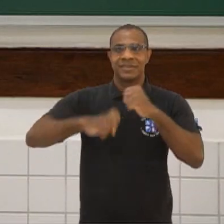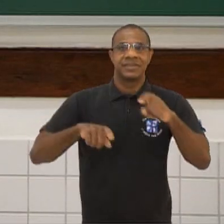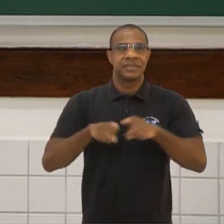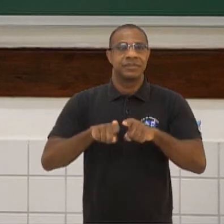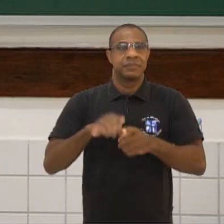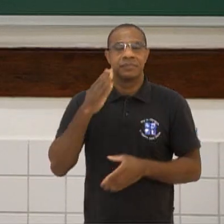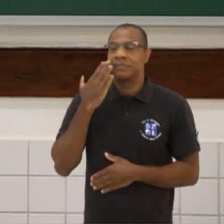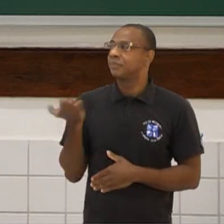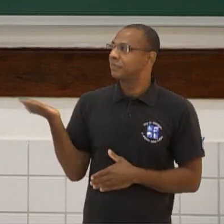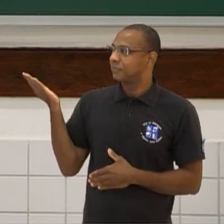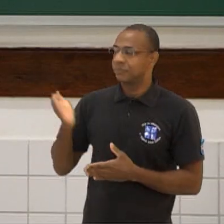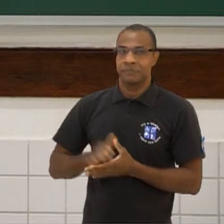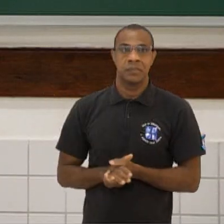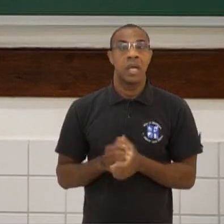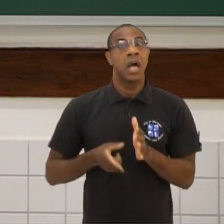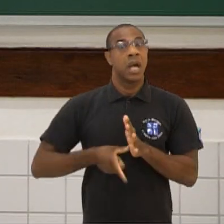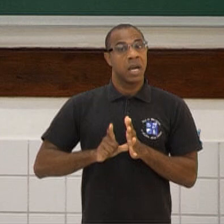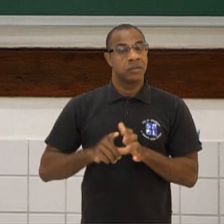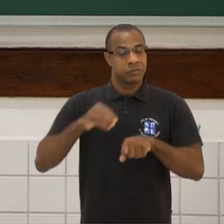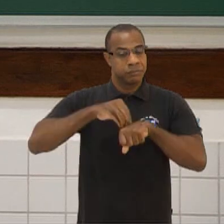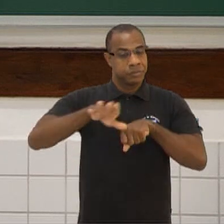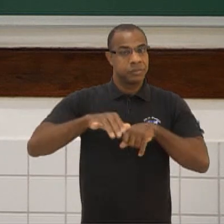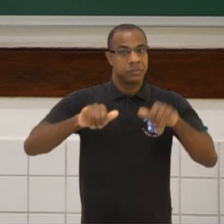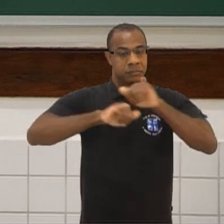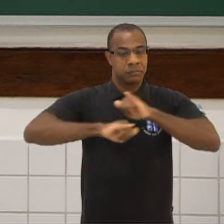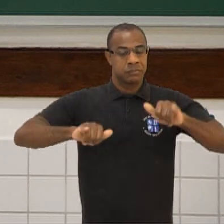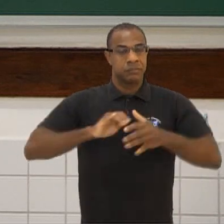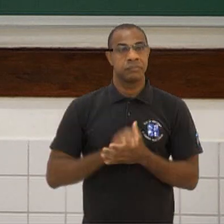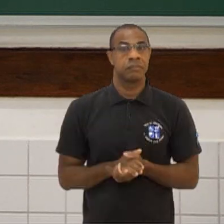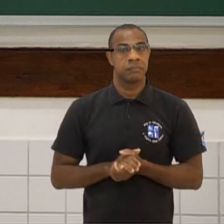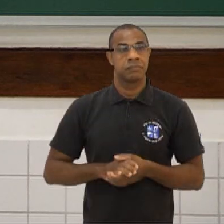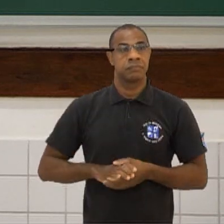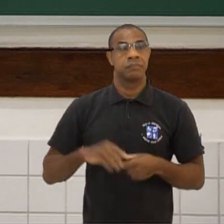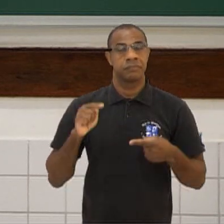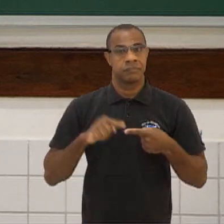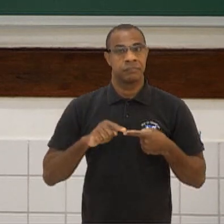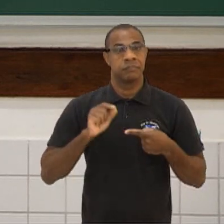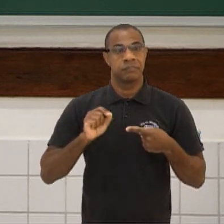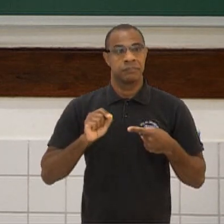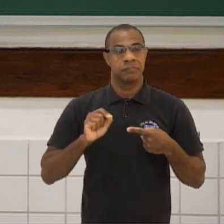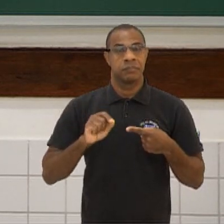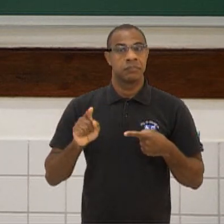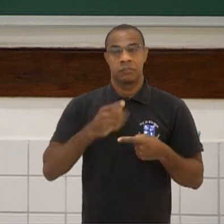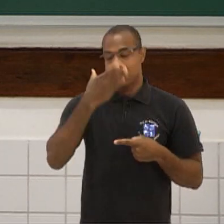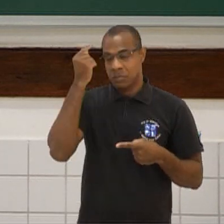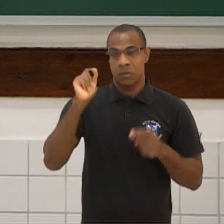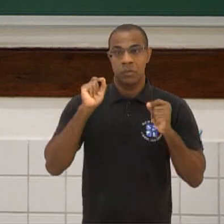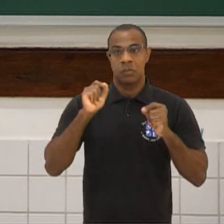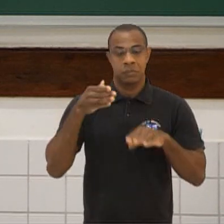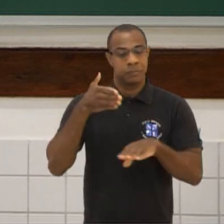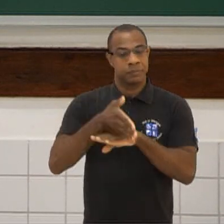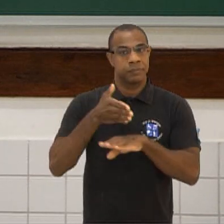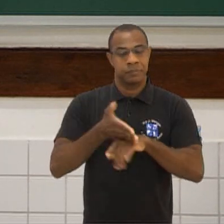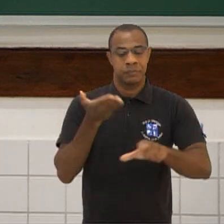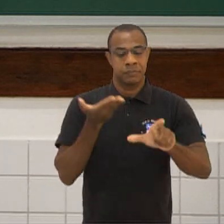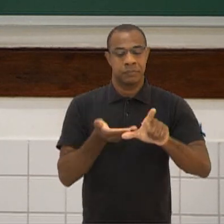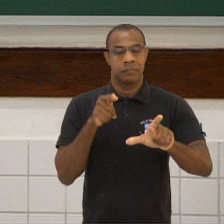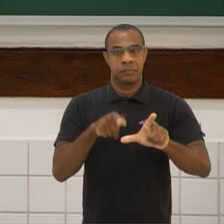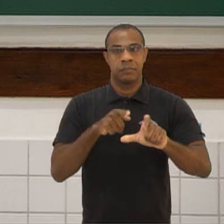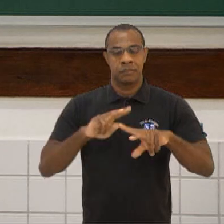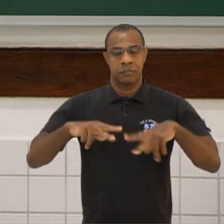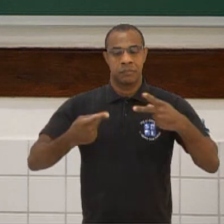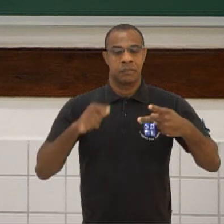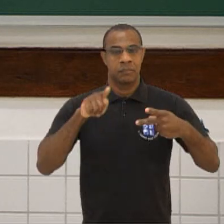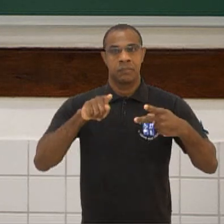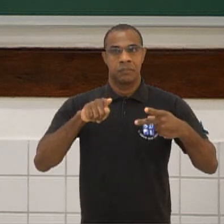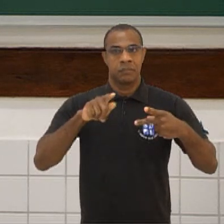de começar, deixa eu dar um recado para vocês, que é o seguinte, ó. Não esquece de acessar os links das